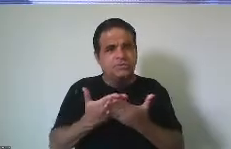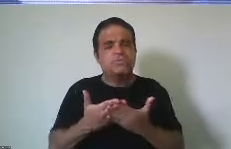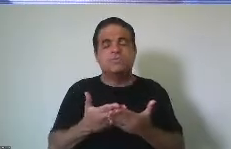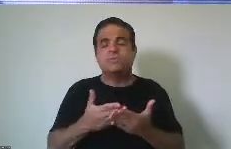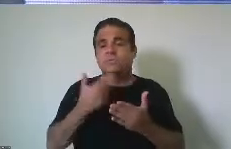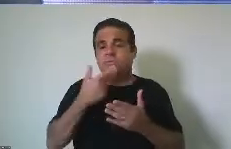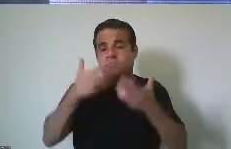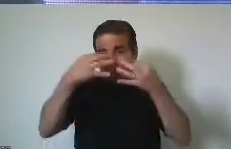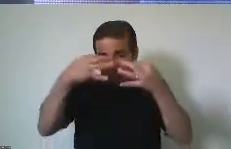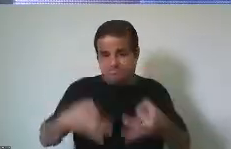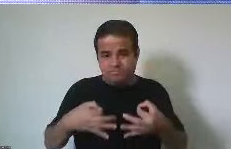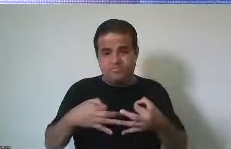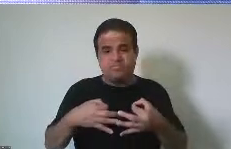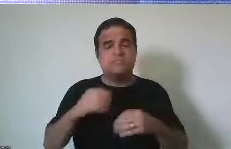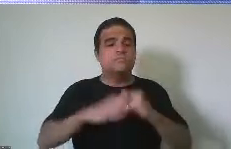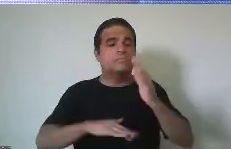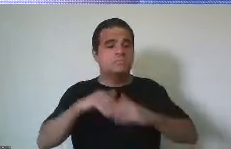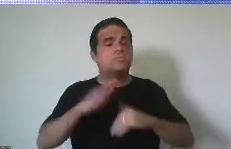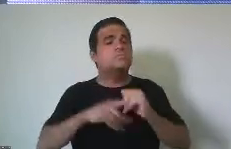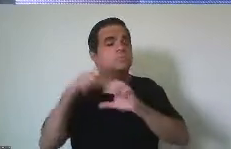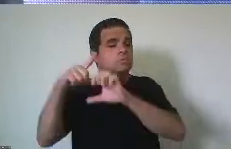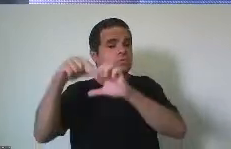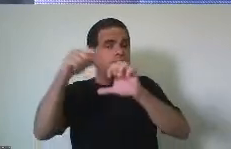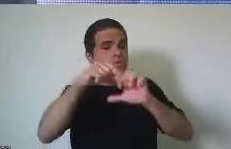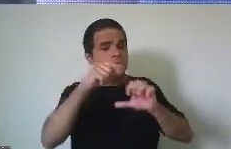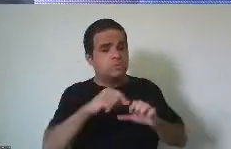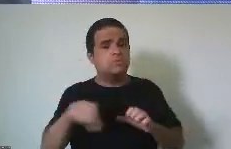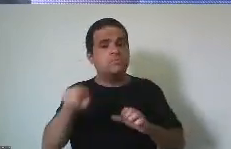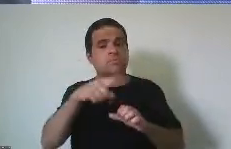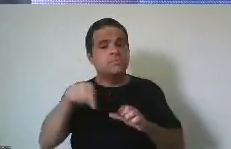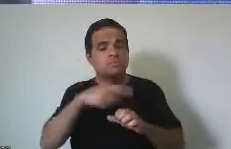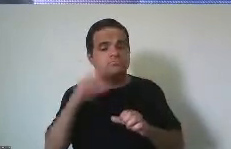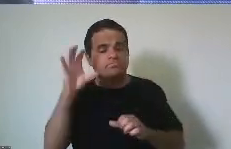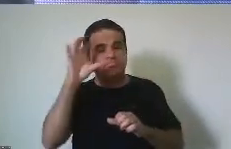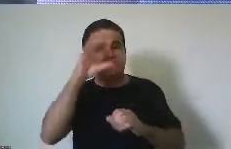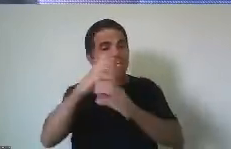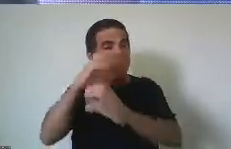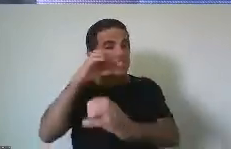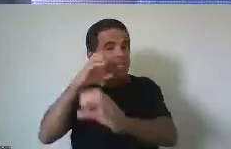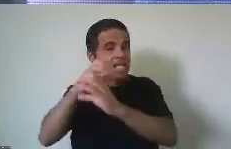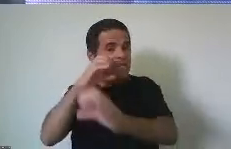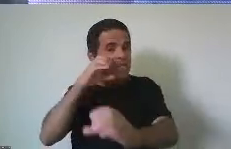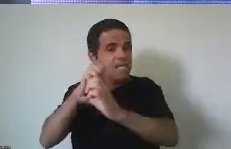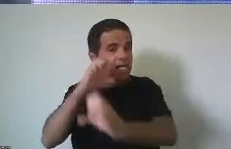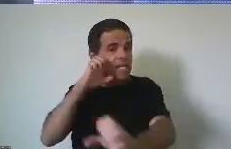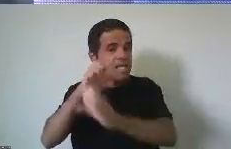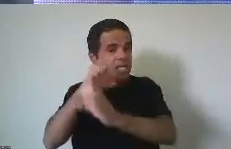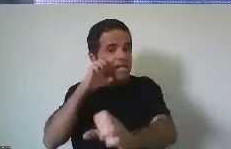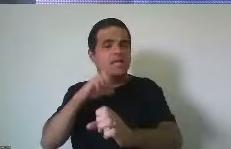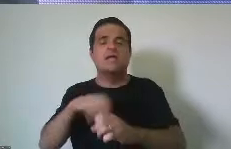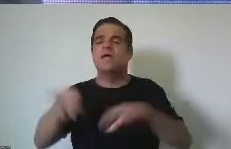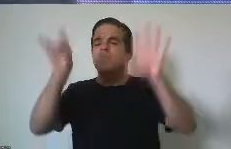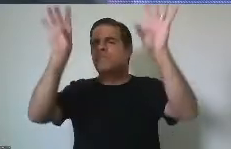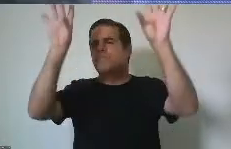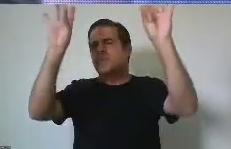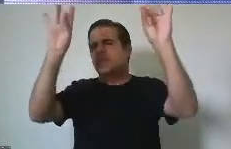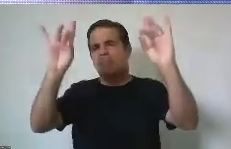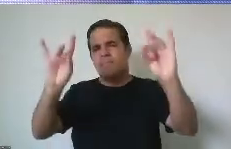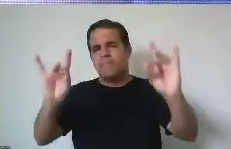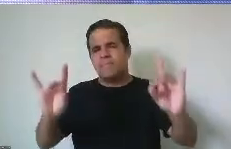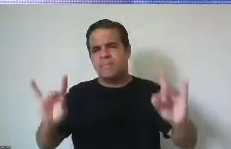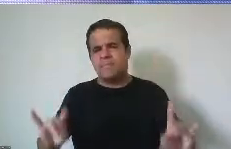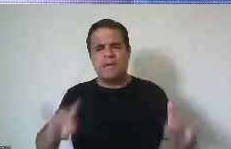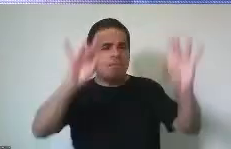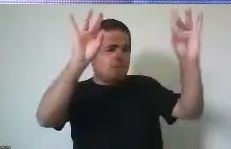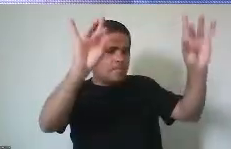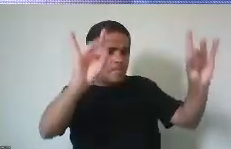né Empreendimentos fazemos na prende engenharia muito muito de estagiária se para conseguir